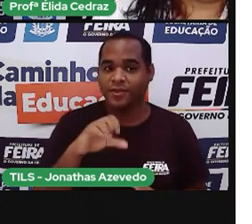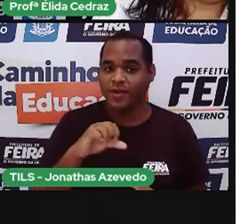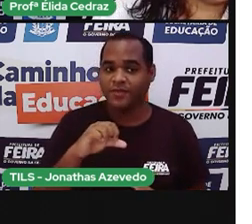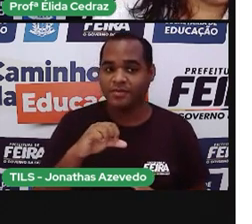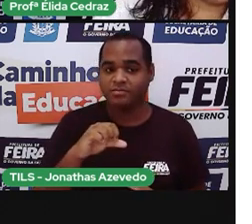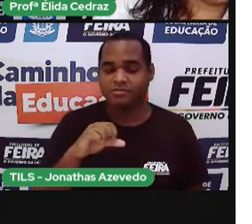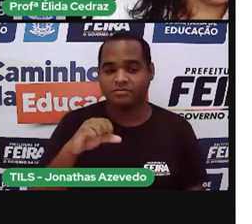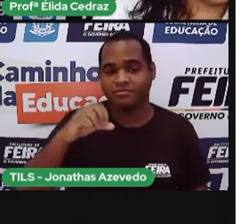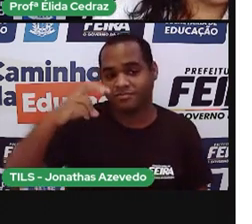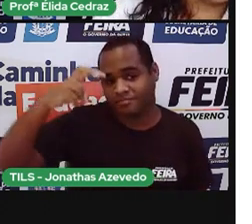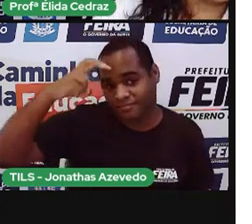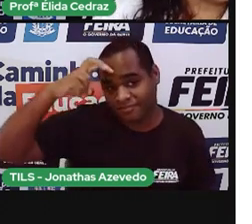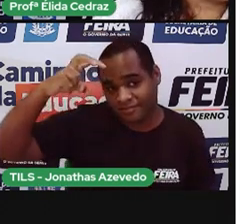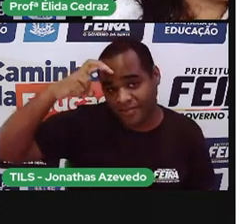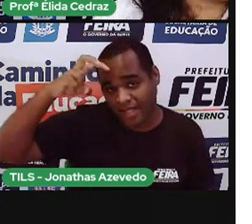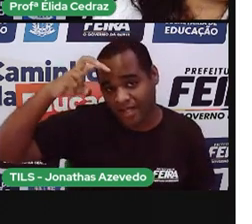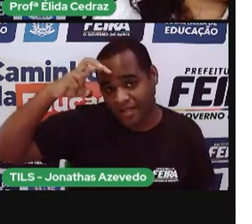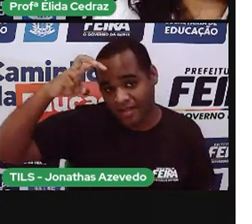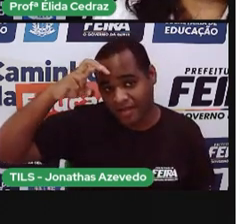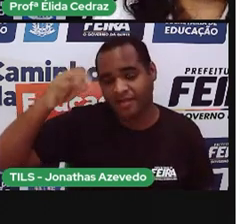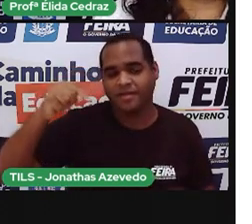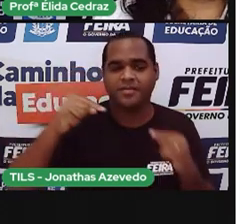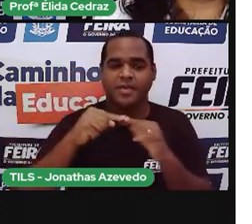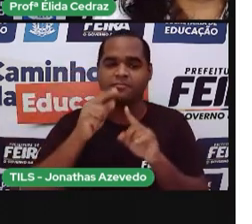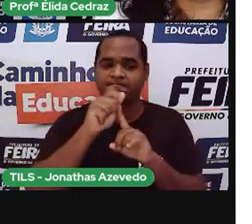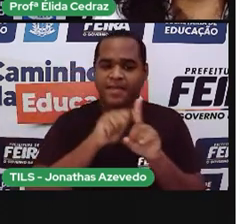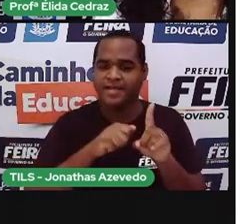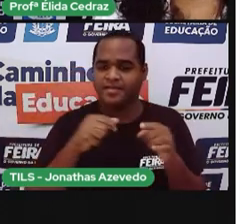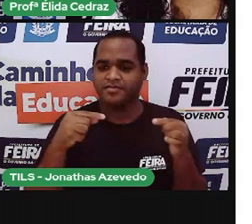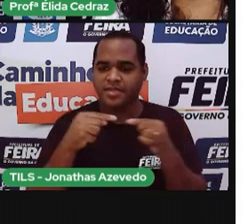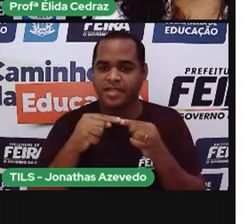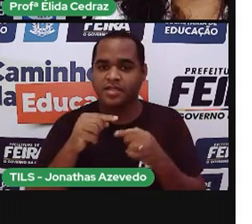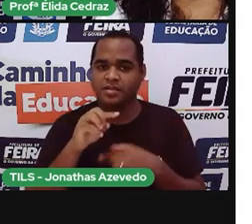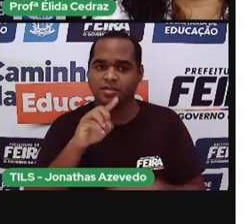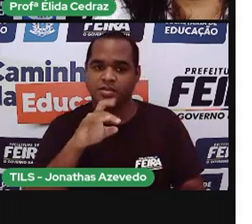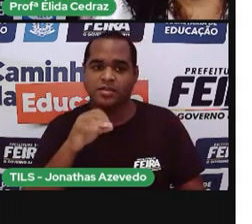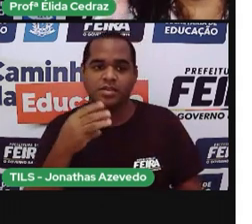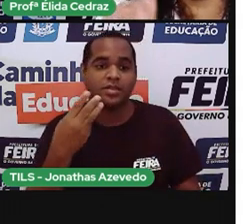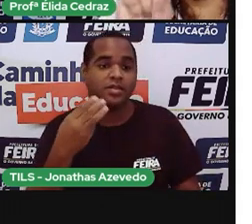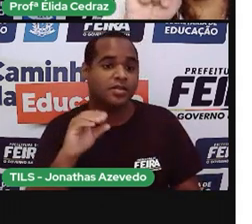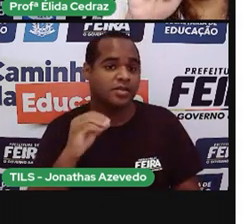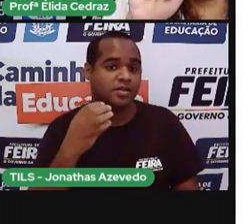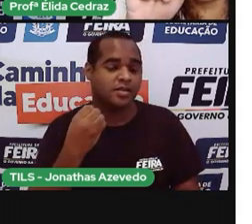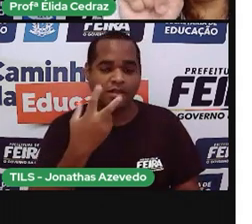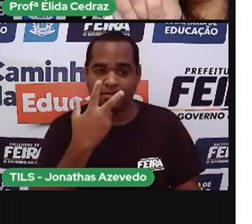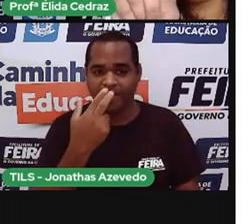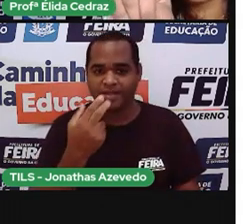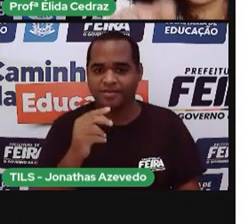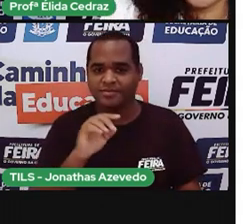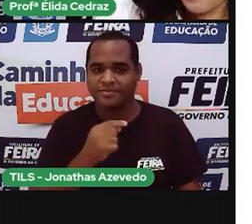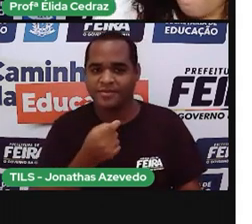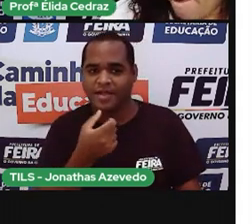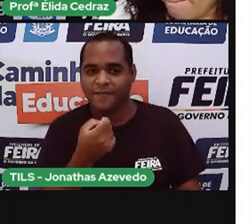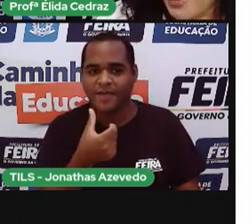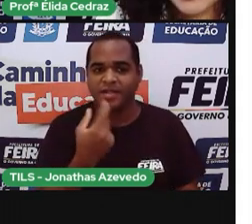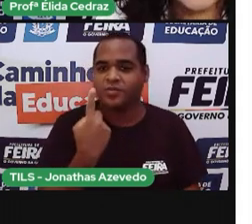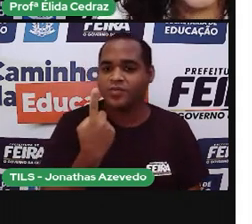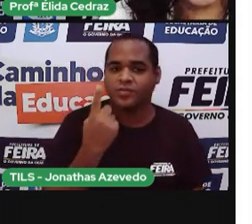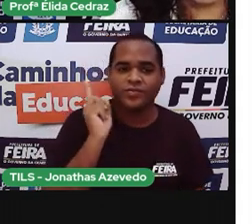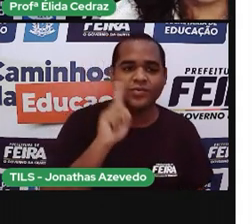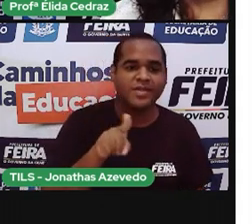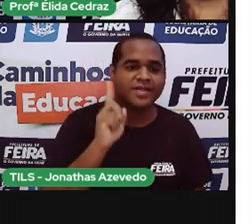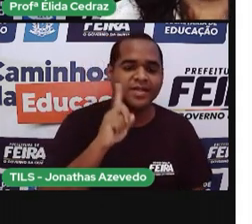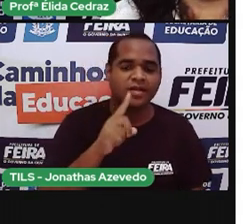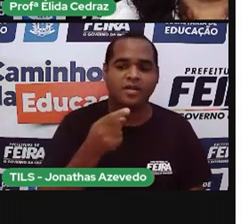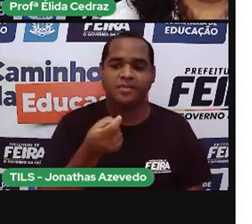uma quinta-feira, e como o mês de abril tem 30 dias, falta apenas um dia para